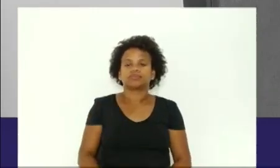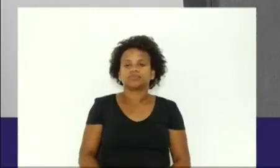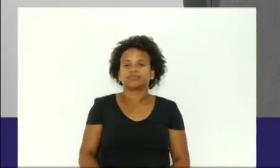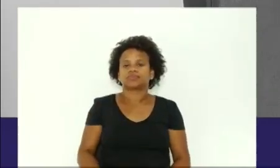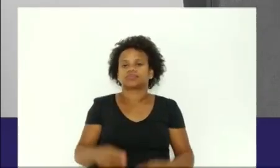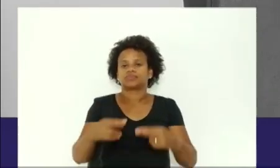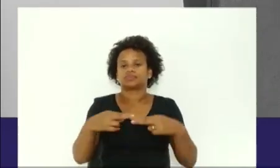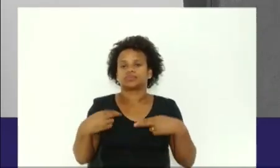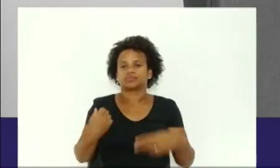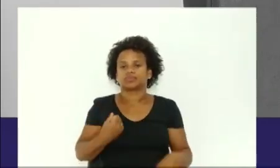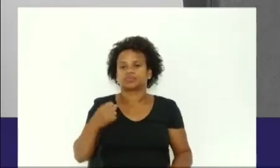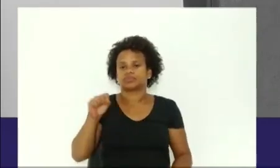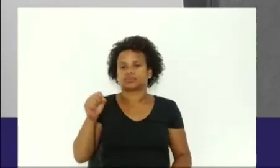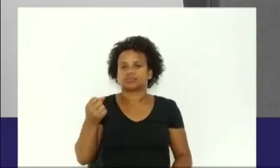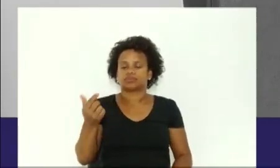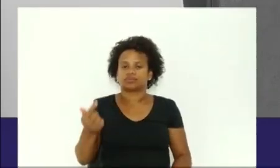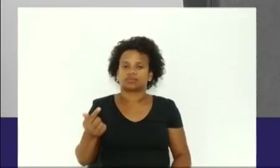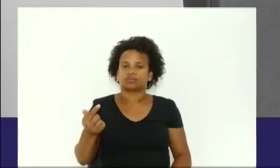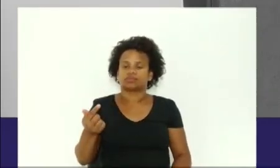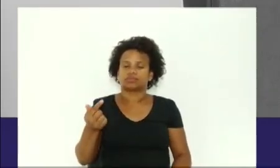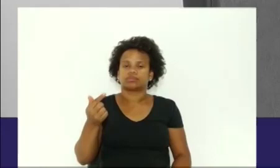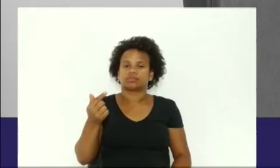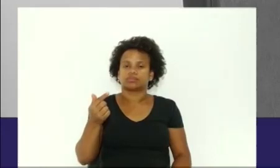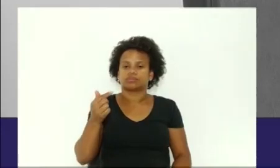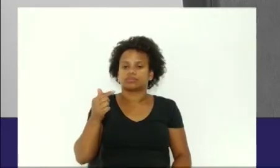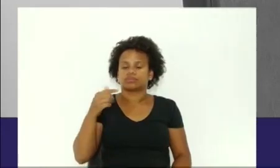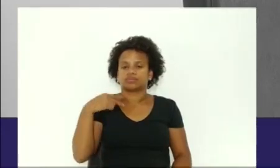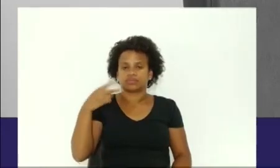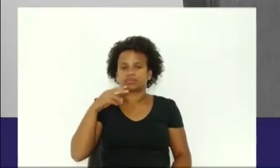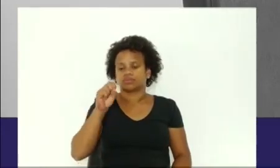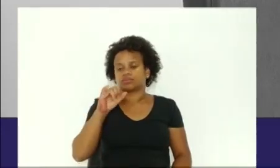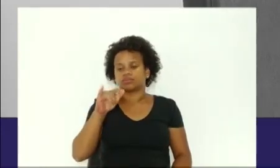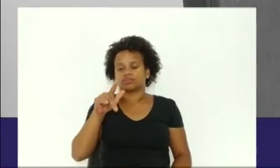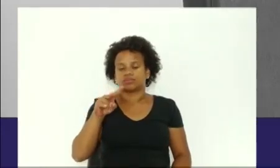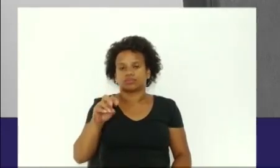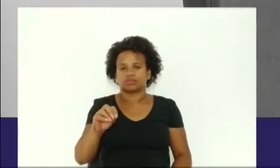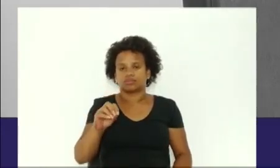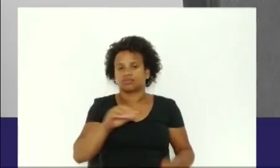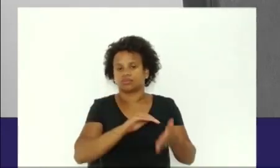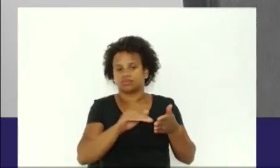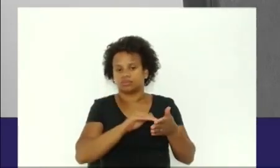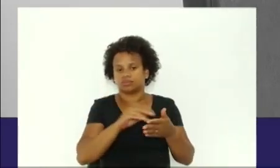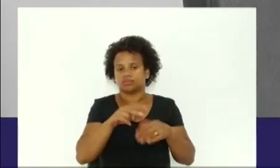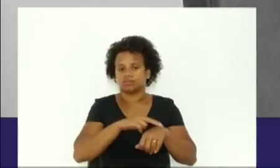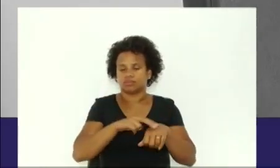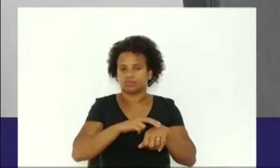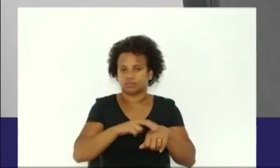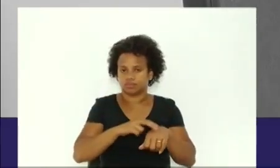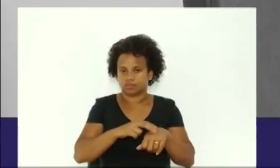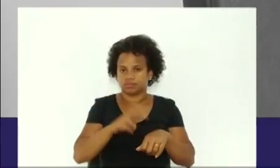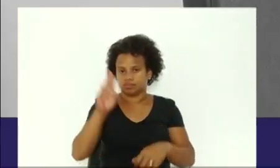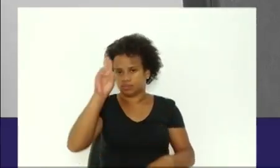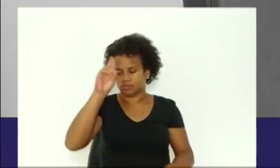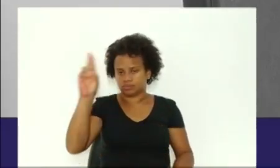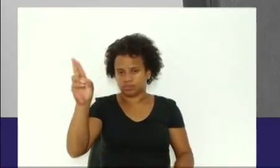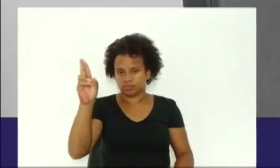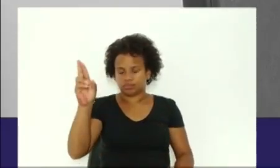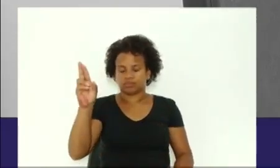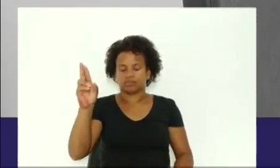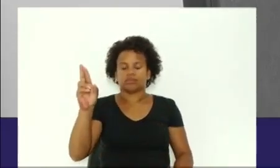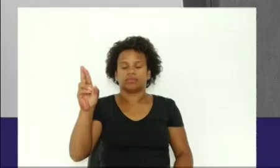Requerimento número 87, de autoria do vereador Silvio. Ao secretário do Verde e responsável pela